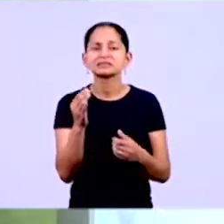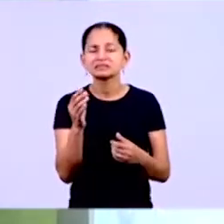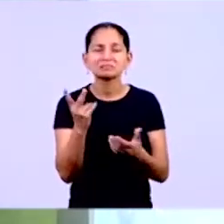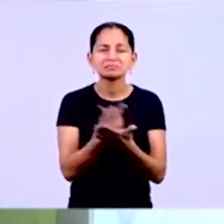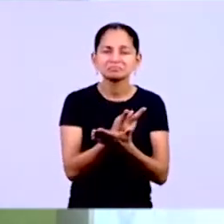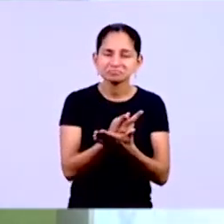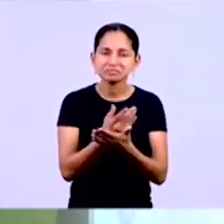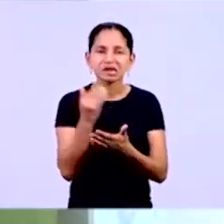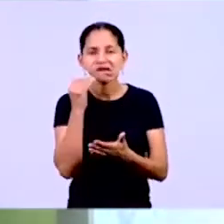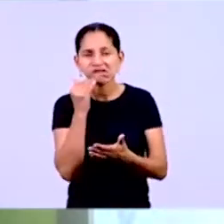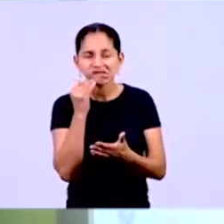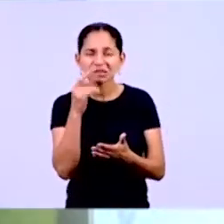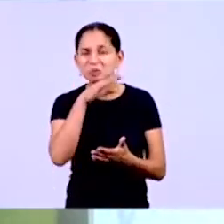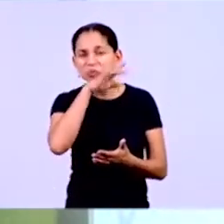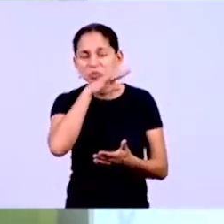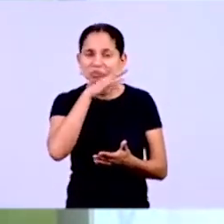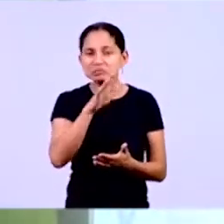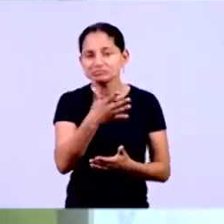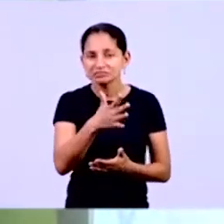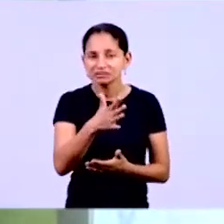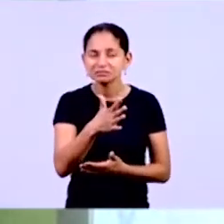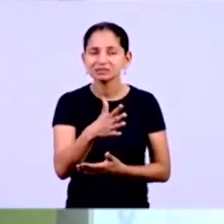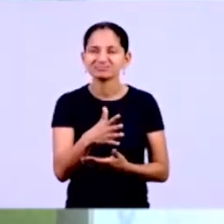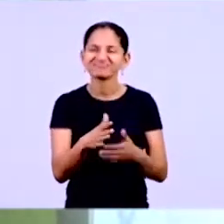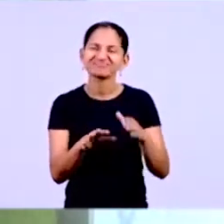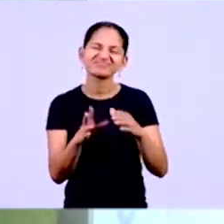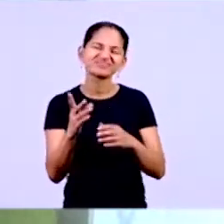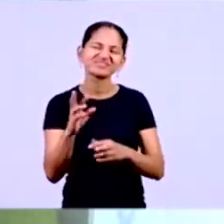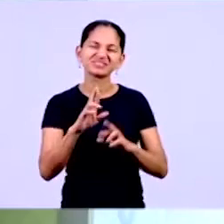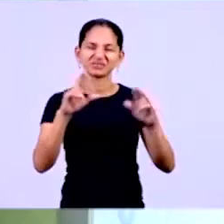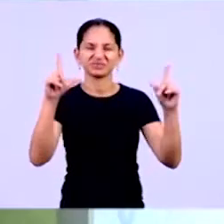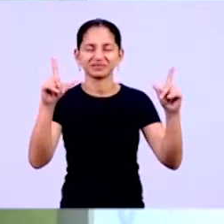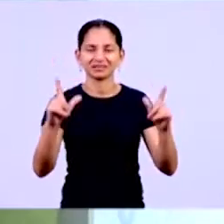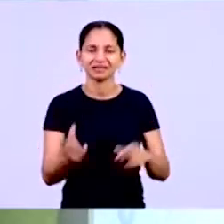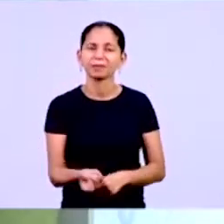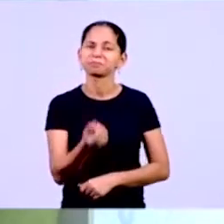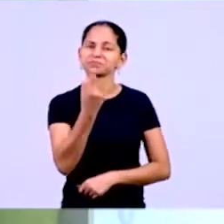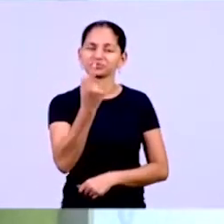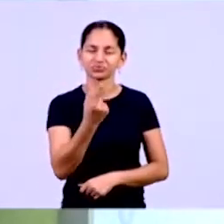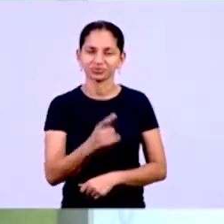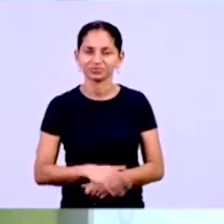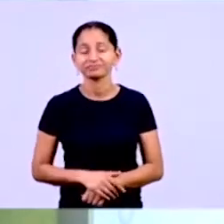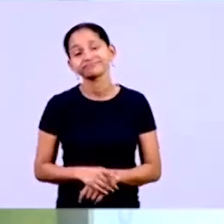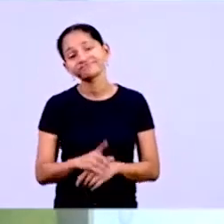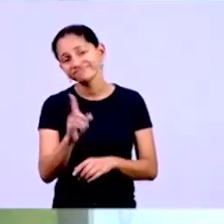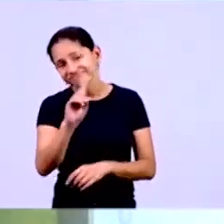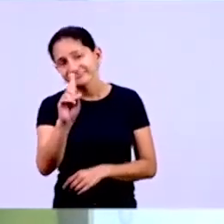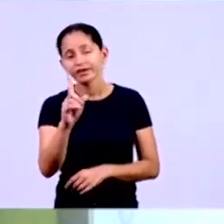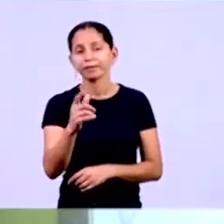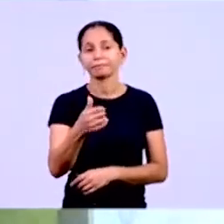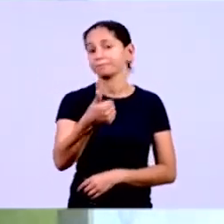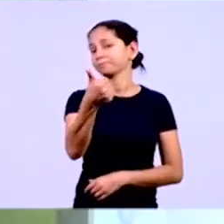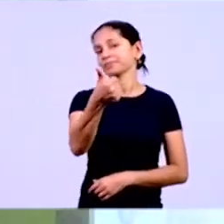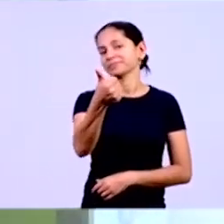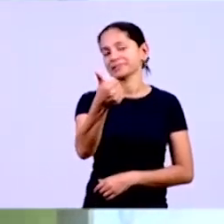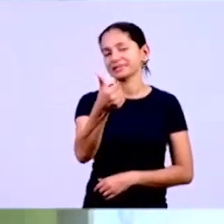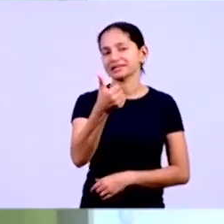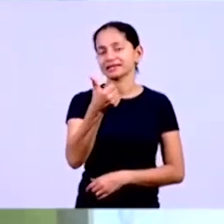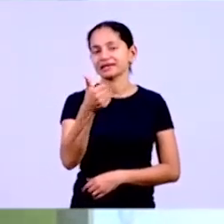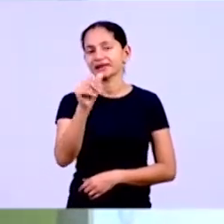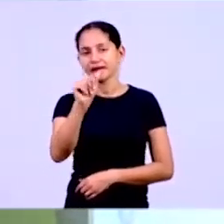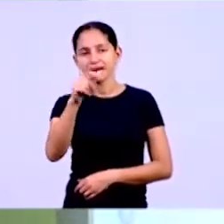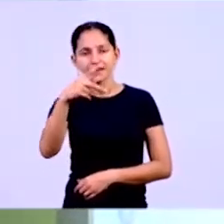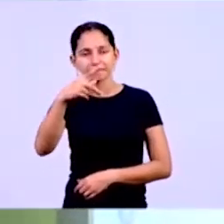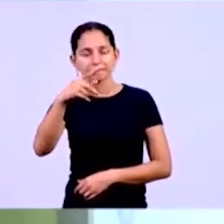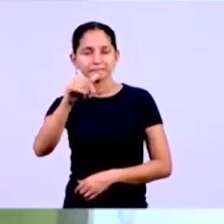desengonçado, não atendia muito, era muito estranho. Então a Apple não foi a primeira a criar nenhuma... Não foi a Apple que